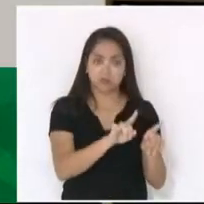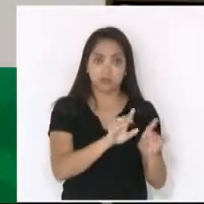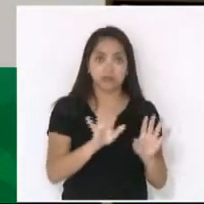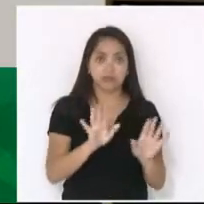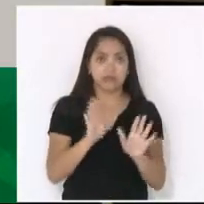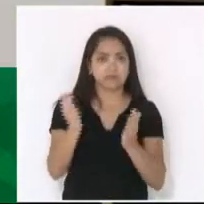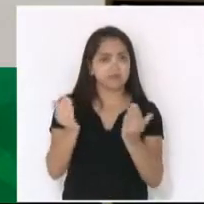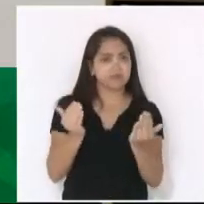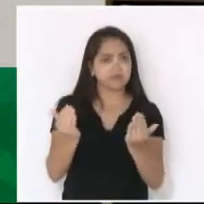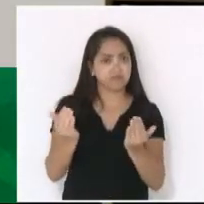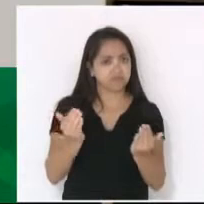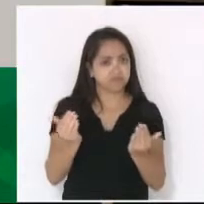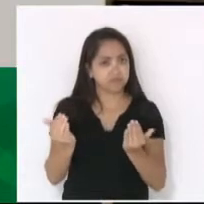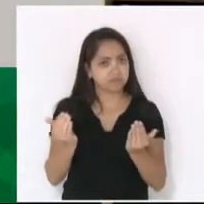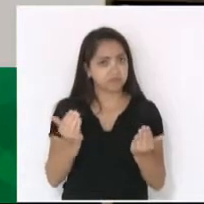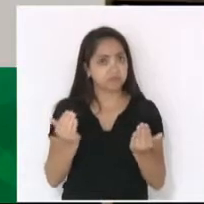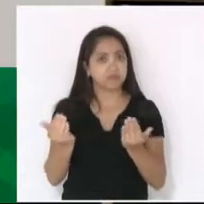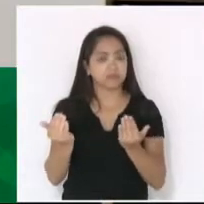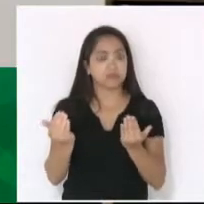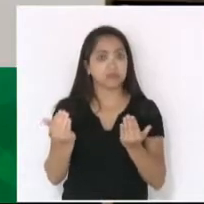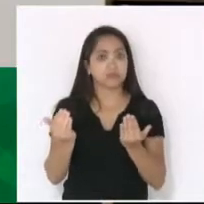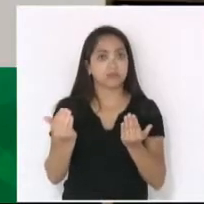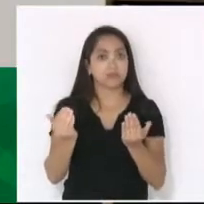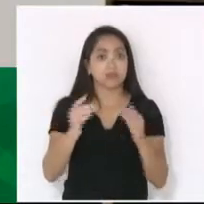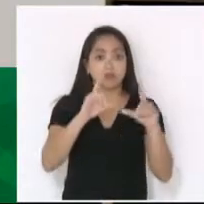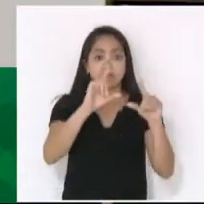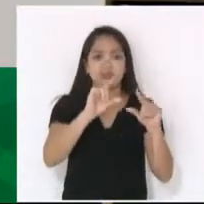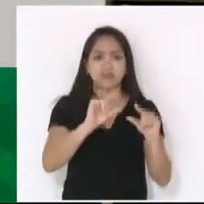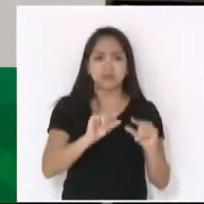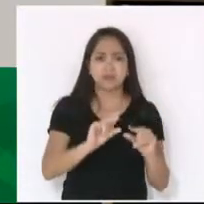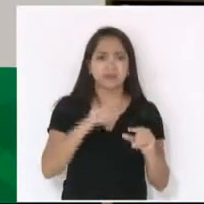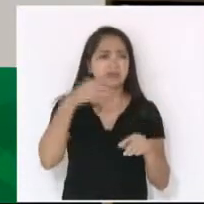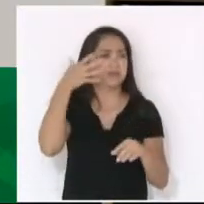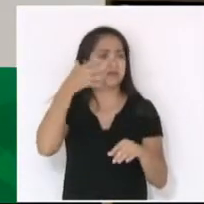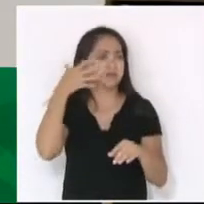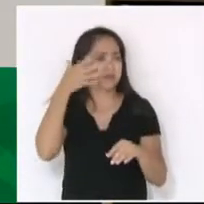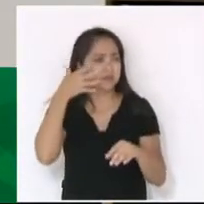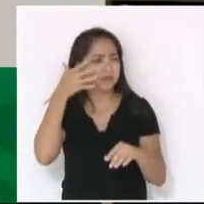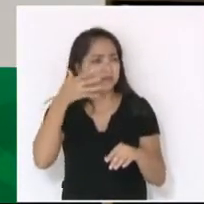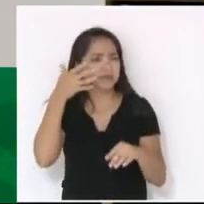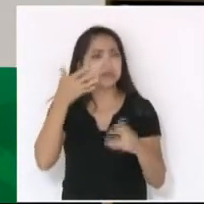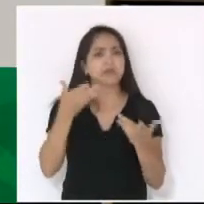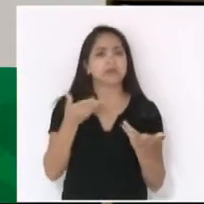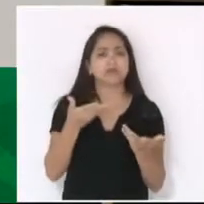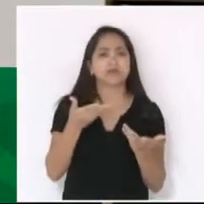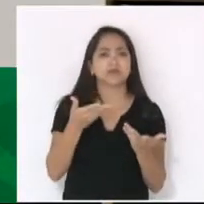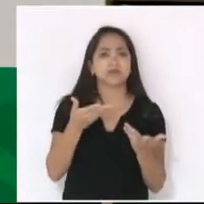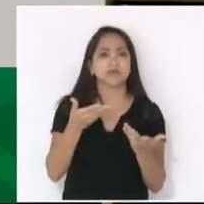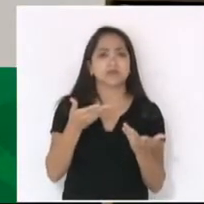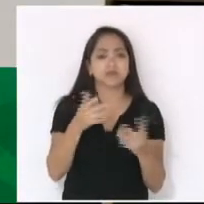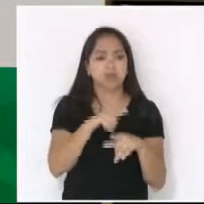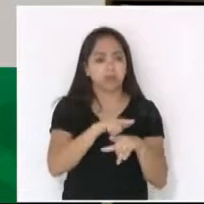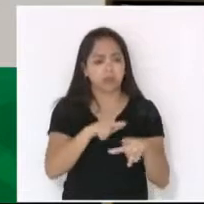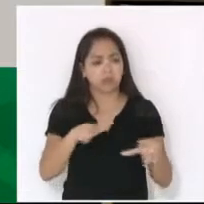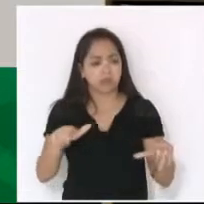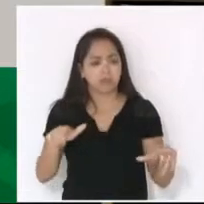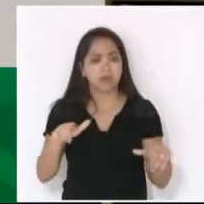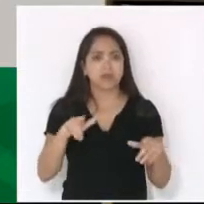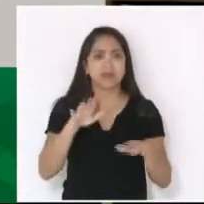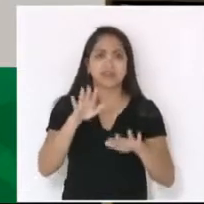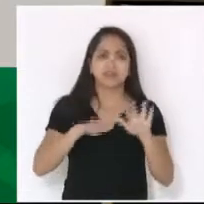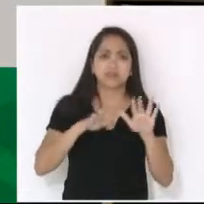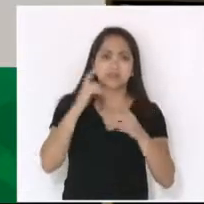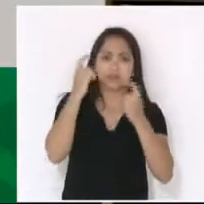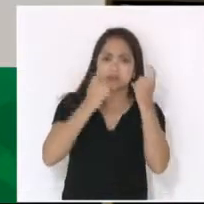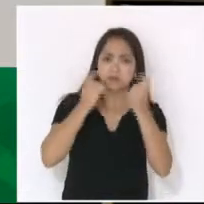paralelo Oi e para diminuir os discursos vazios que existe quando muito se preocupa aí vai se